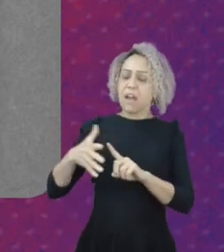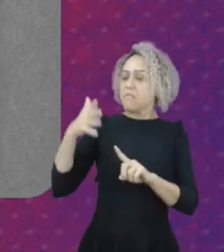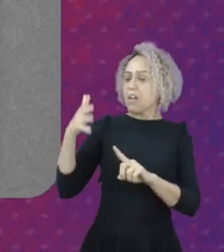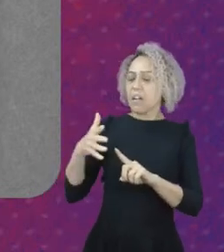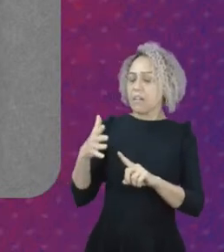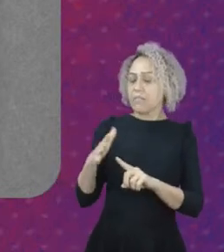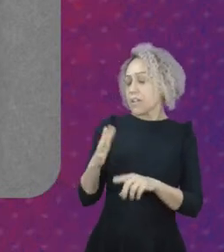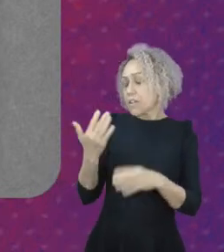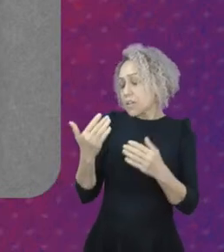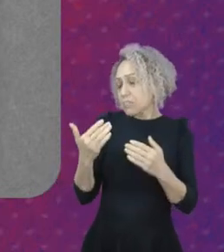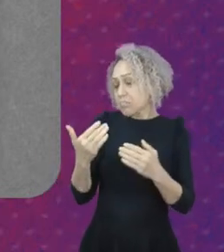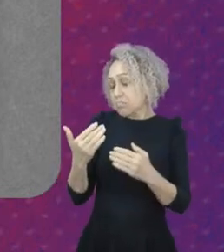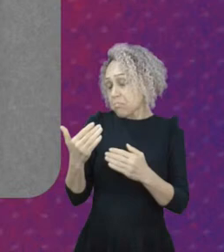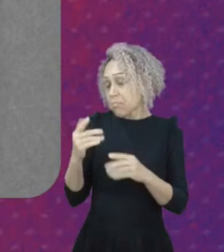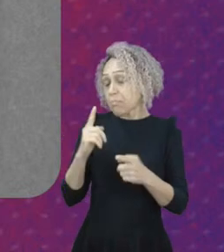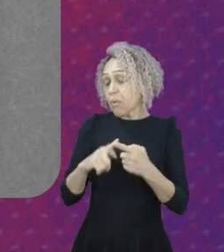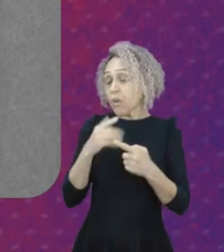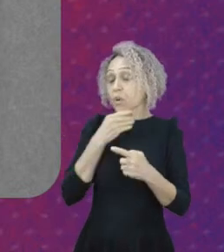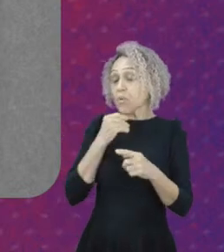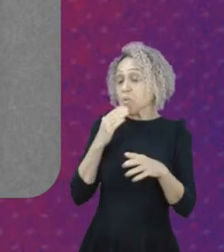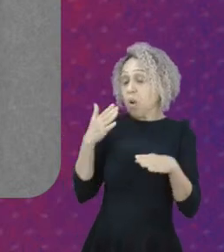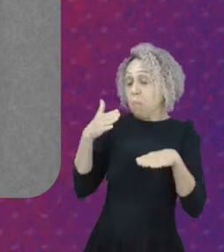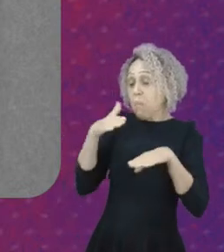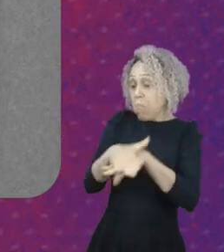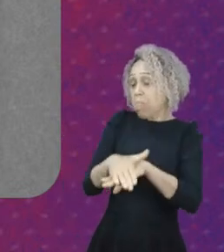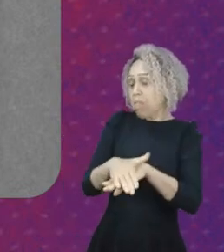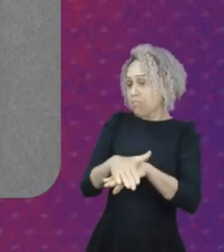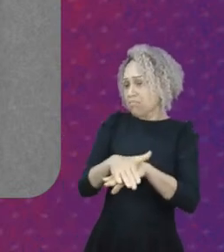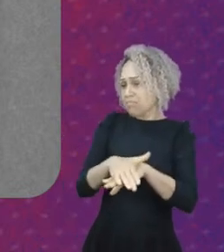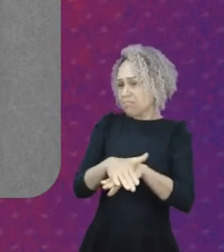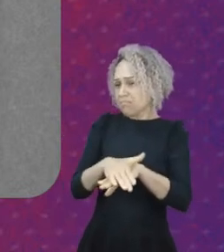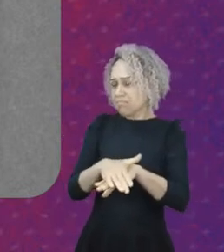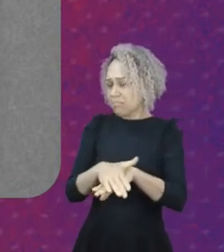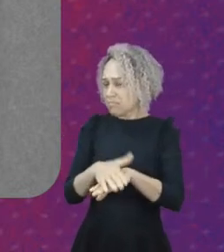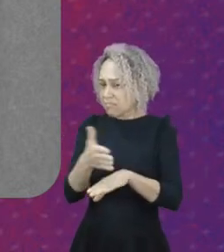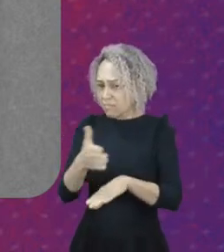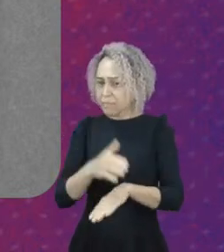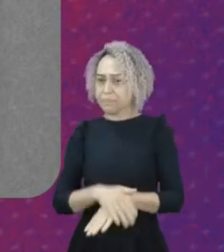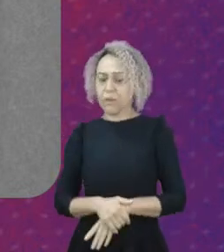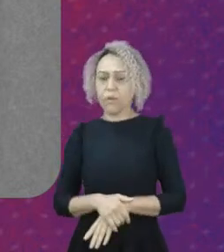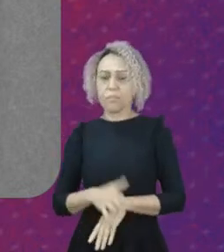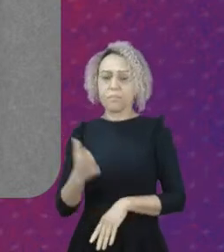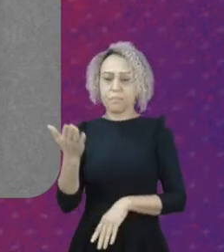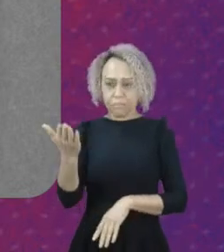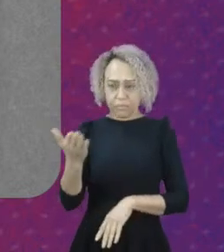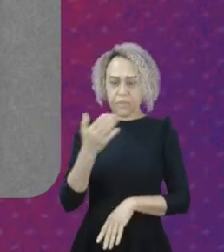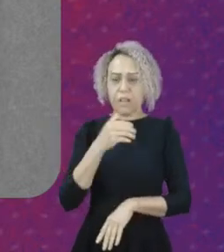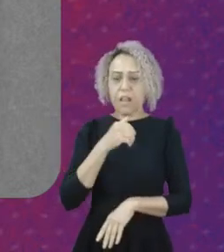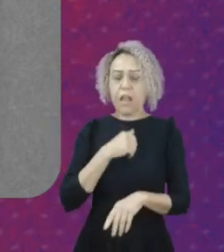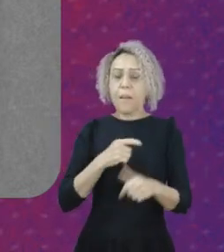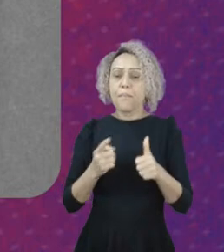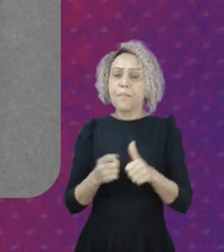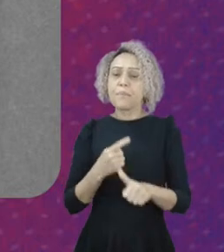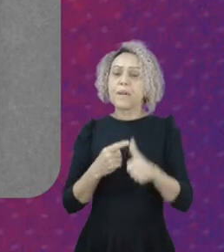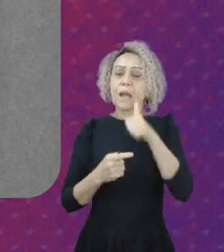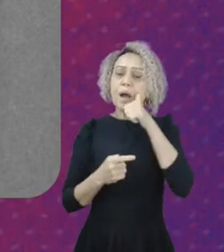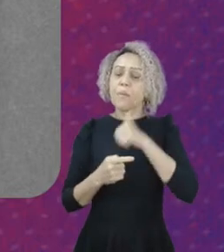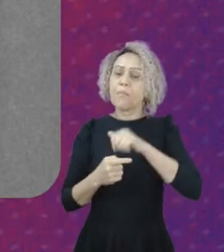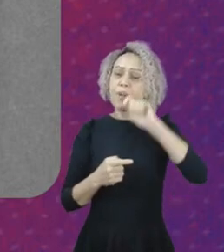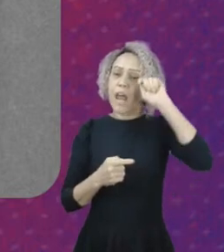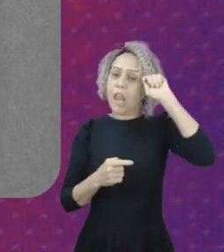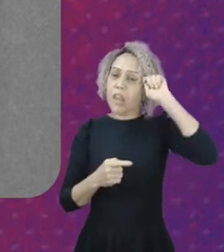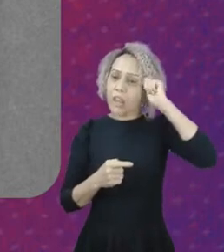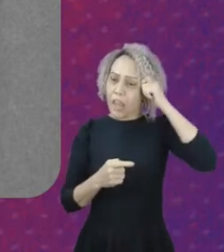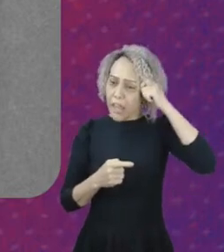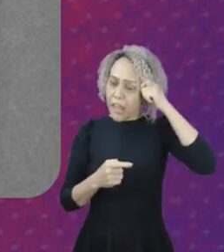também entender que nesse contexto, Antônia de Barros, como a primeira mulher negra, né, a ter um cargo